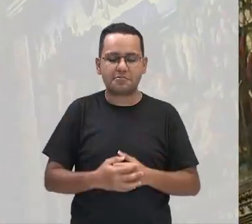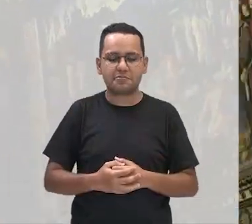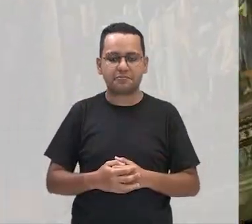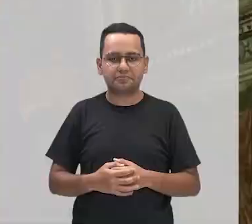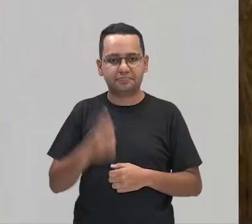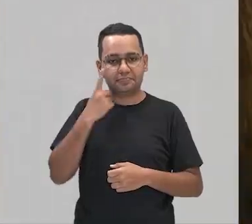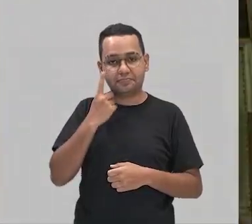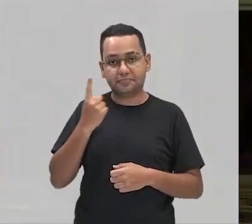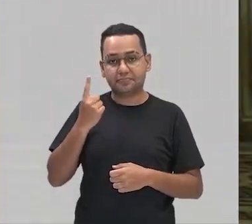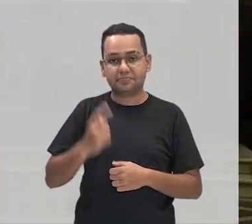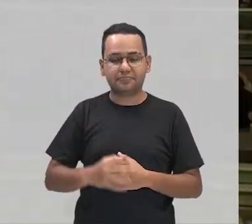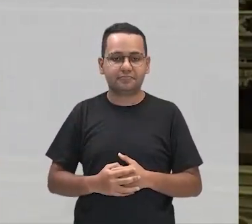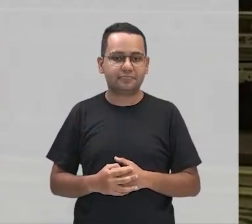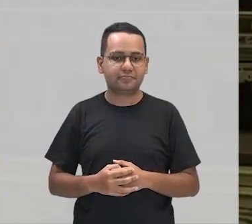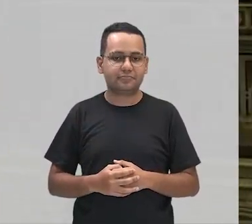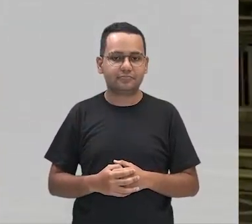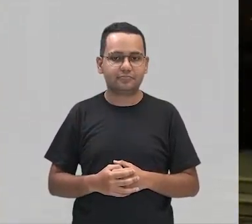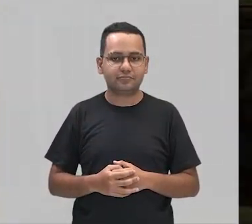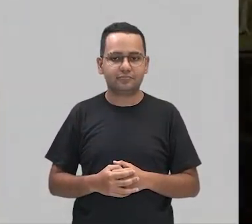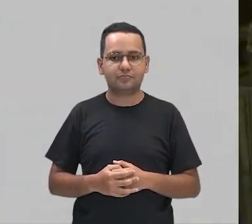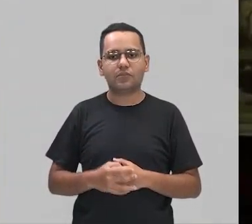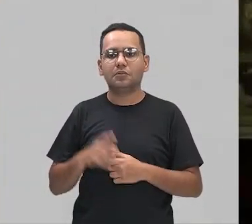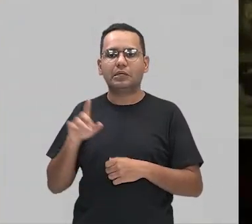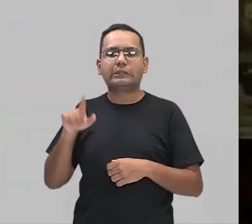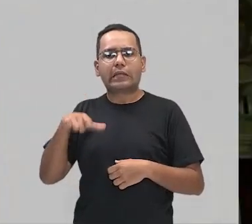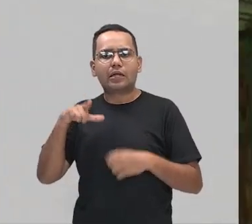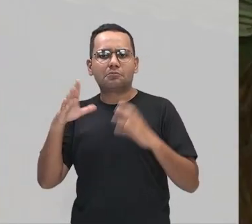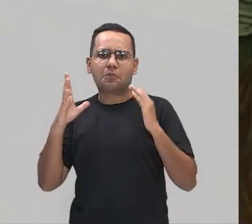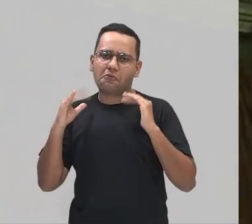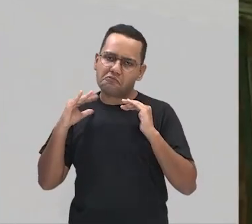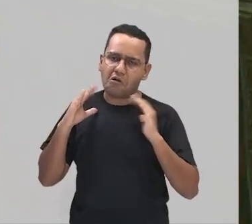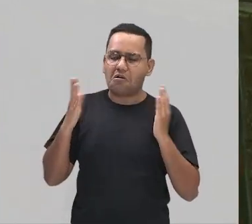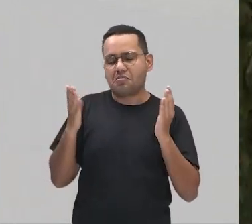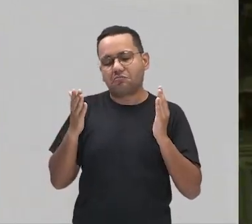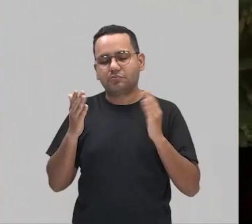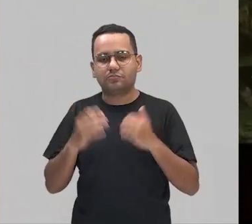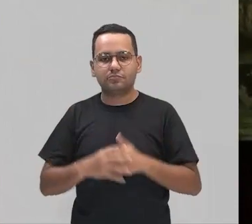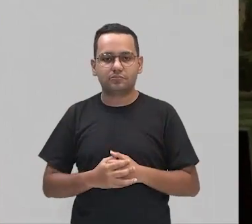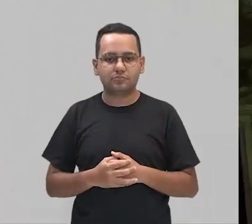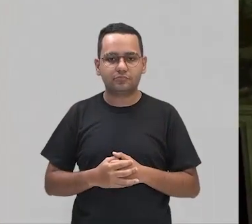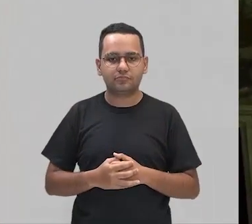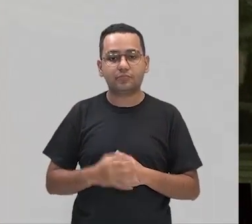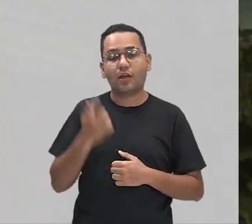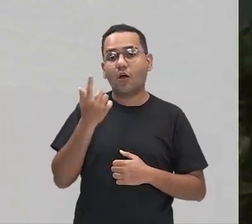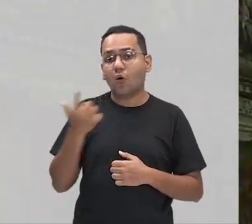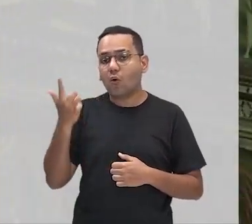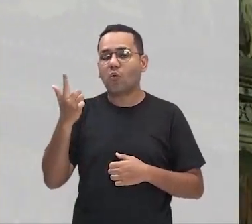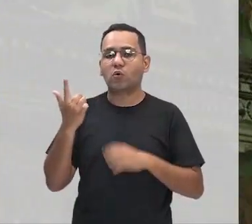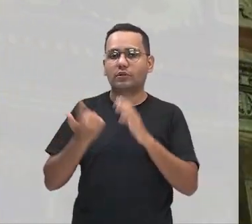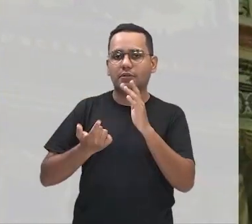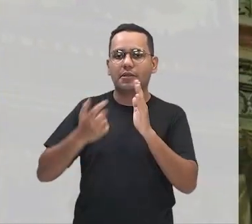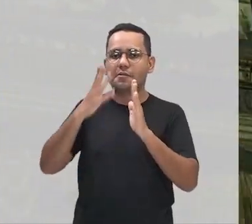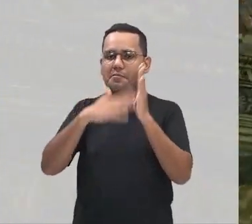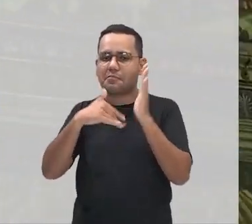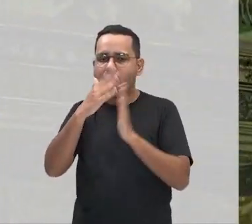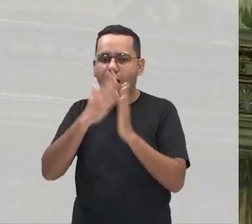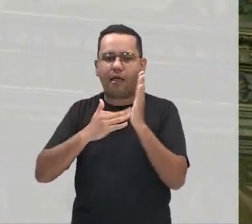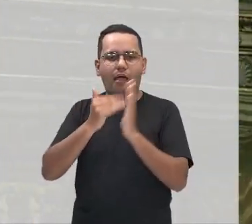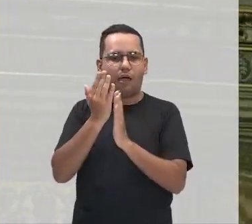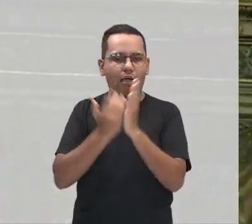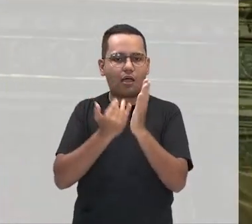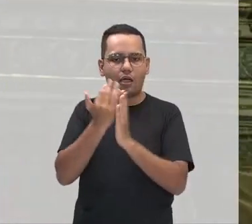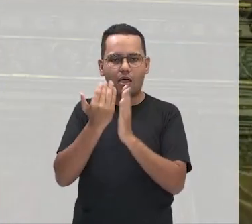como se eles fizessem referência aos anjos. A gente tem pinturas em